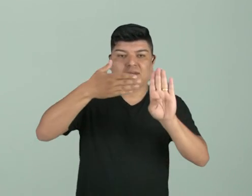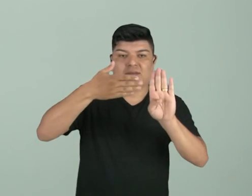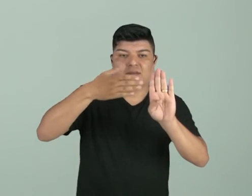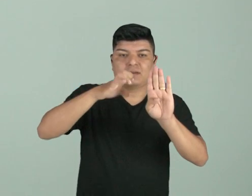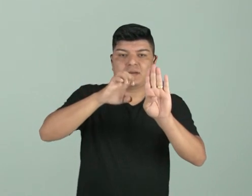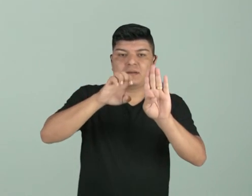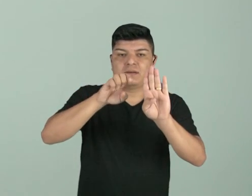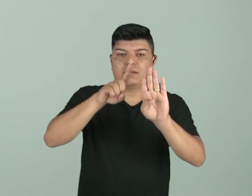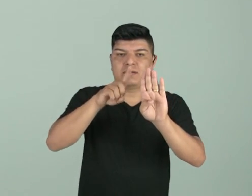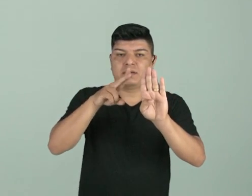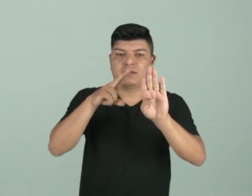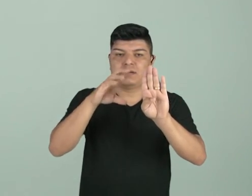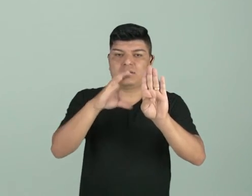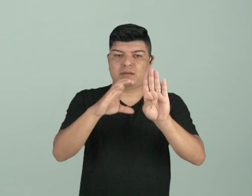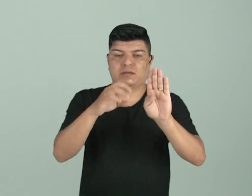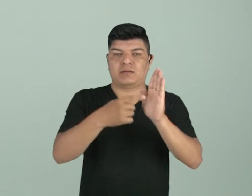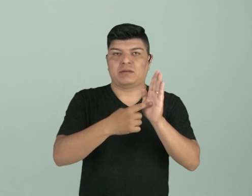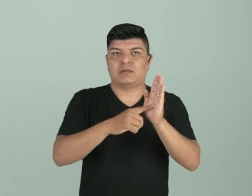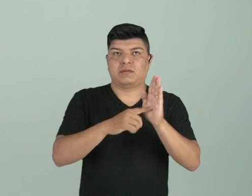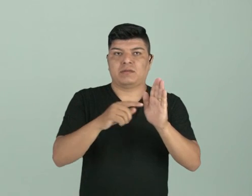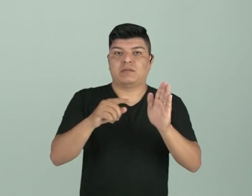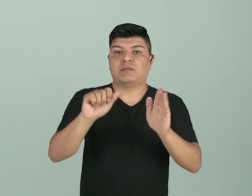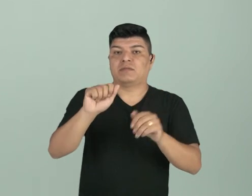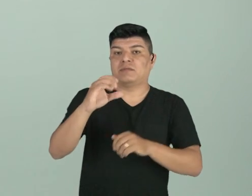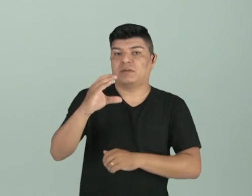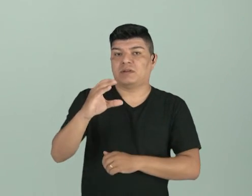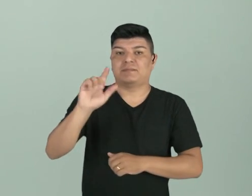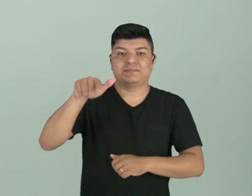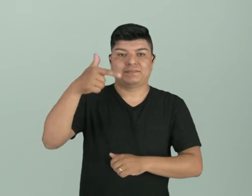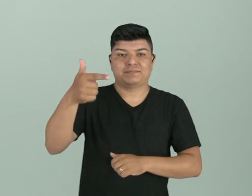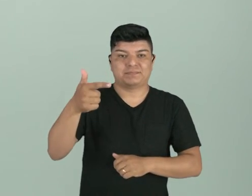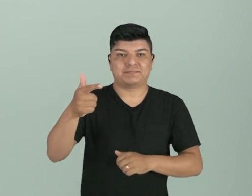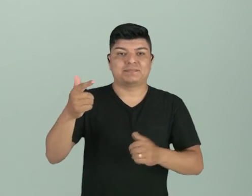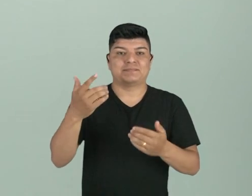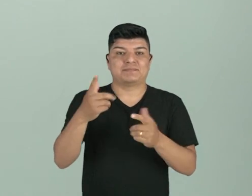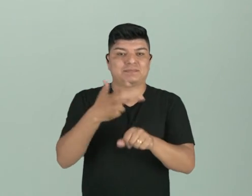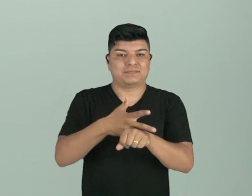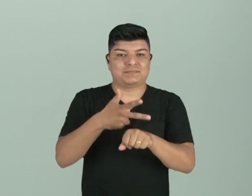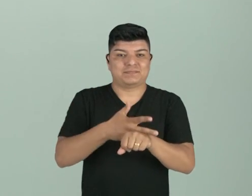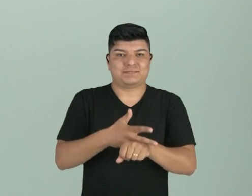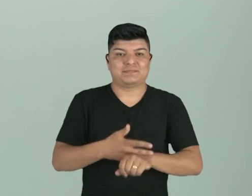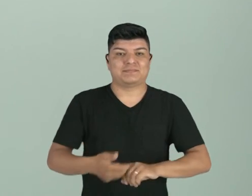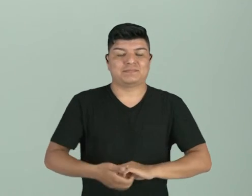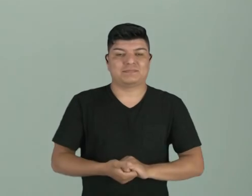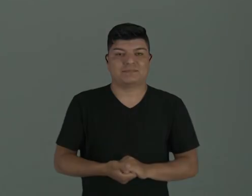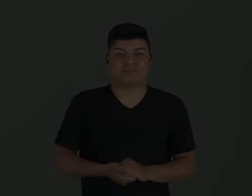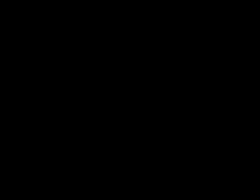plataforma eduque.ac. Até a nossa próxima videoaula.